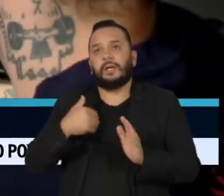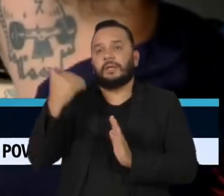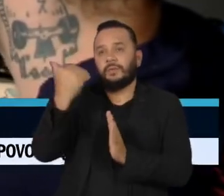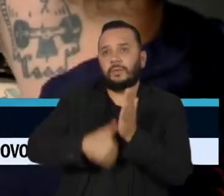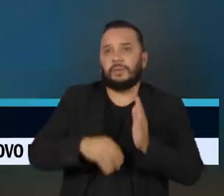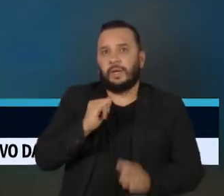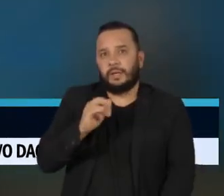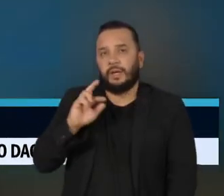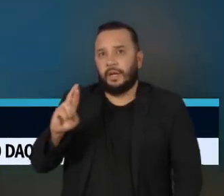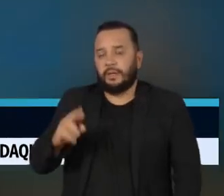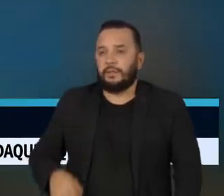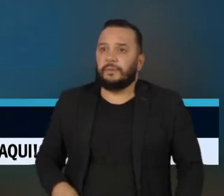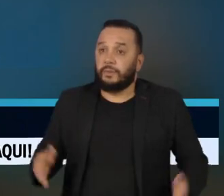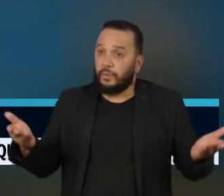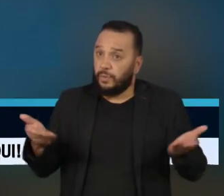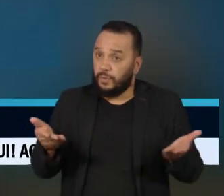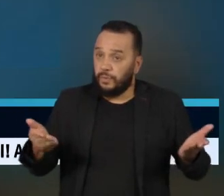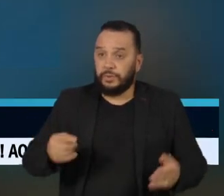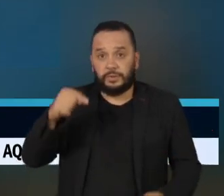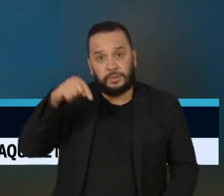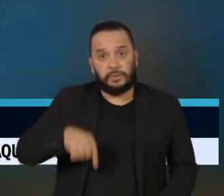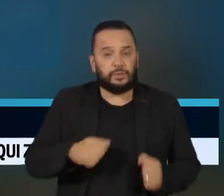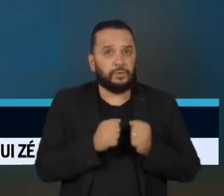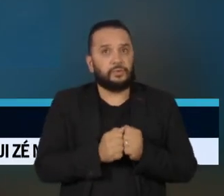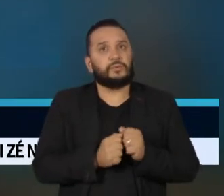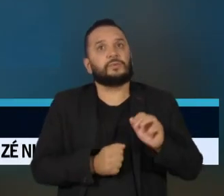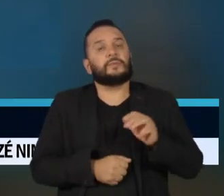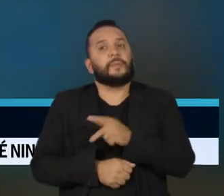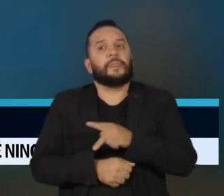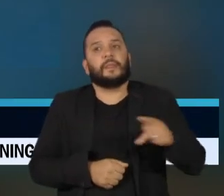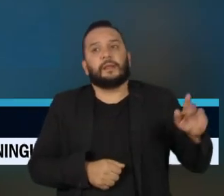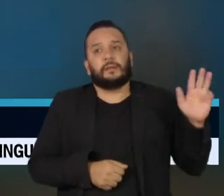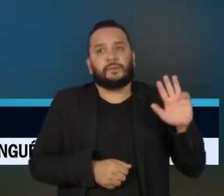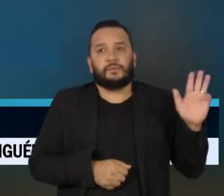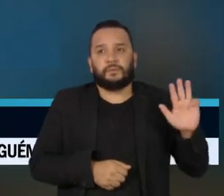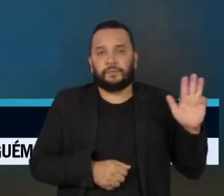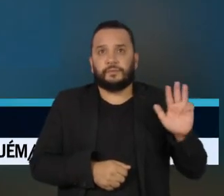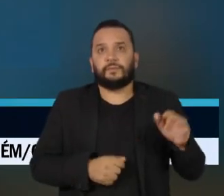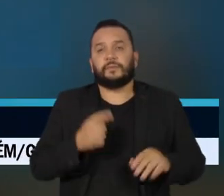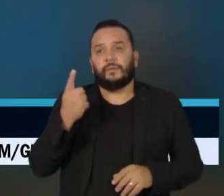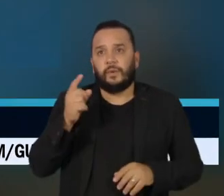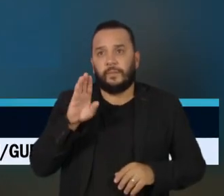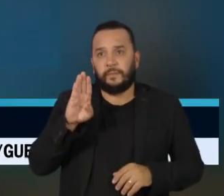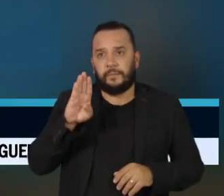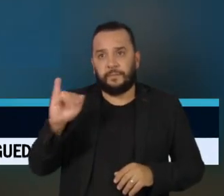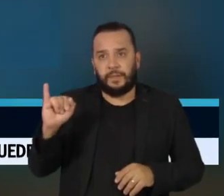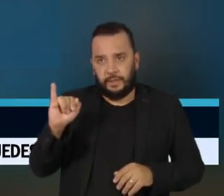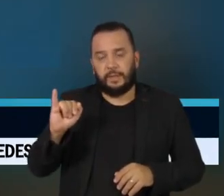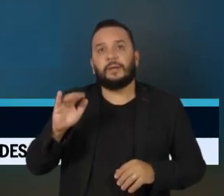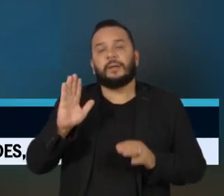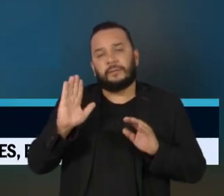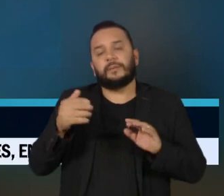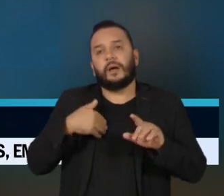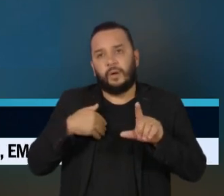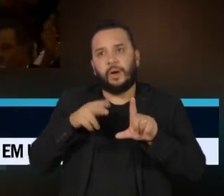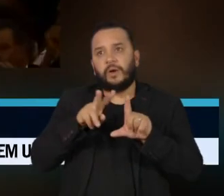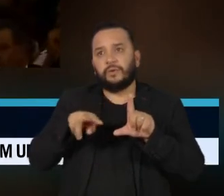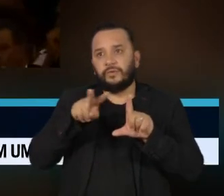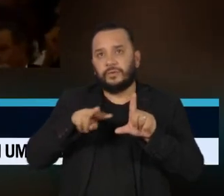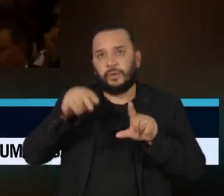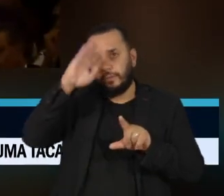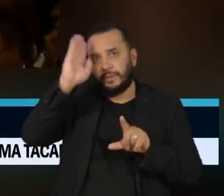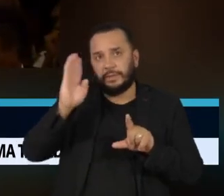renda. E hoje aqui, com o presidente Lula, nós anunciamos um bilhão para o audiovisual brasileiro e suas